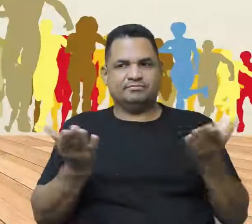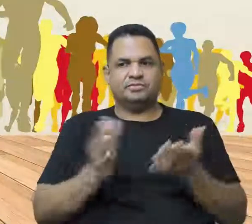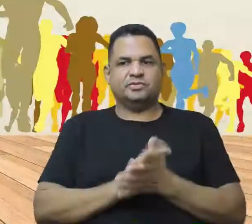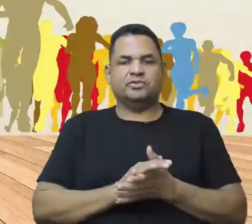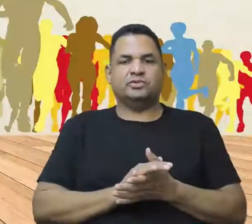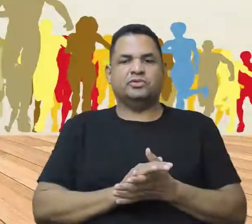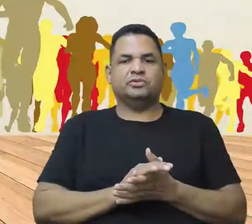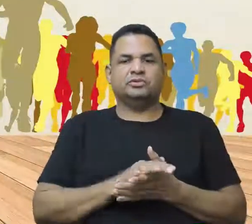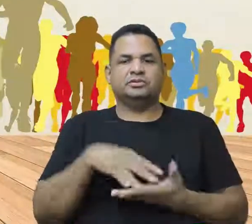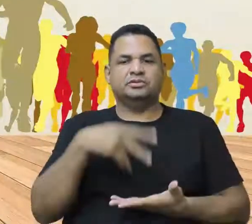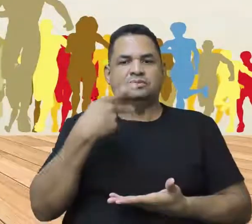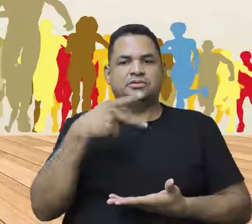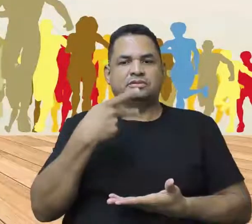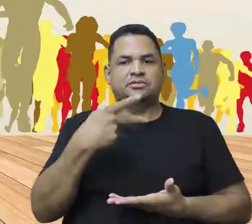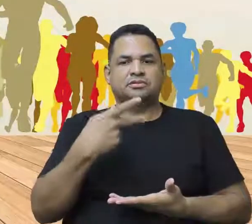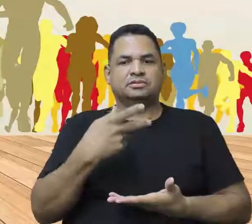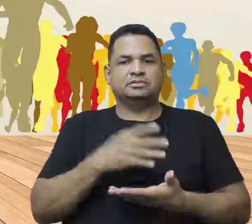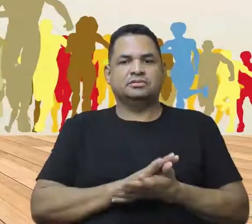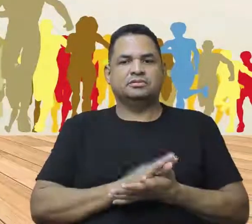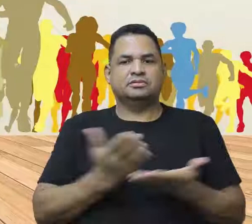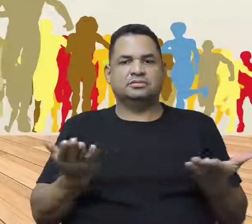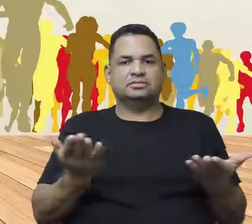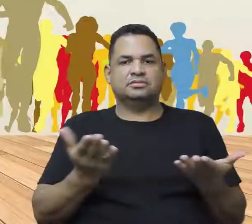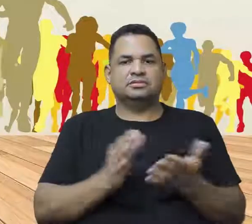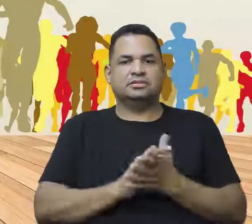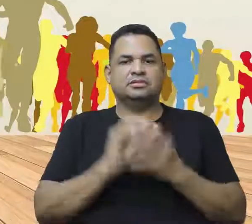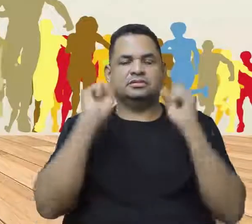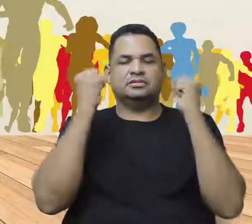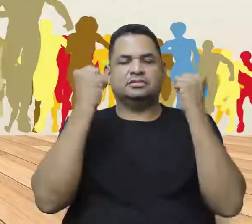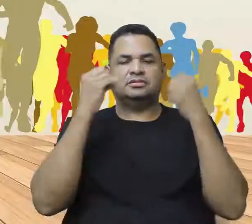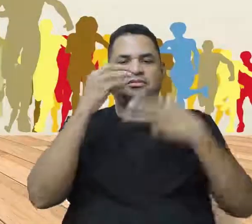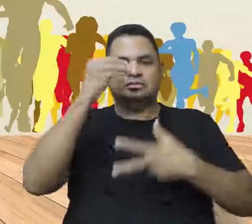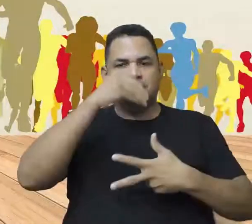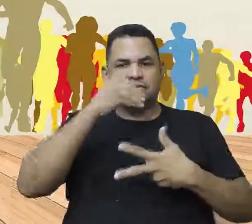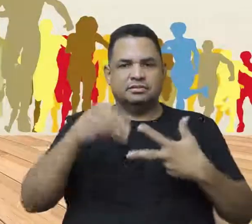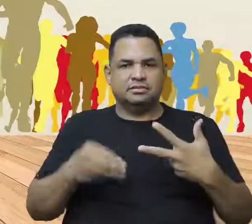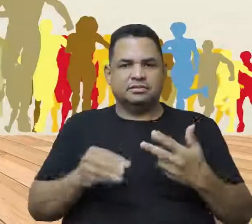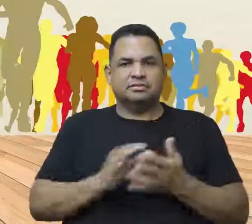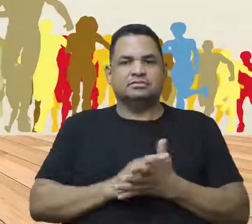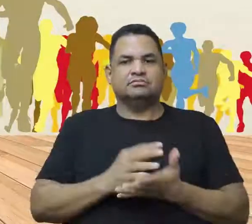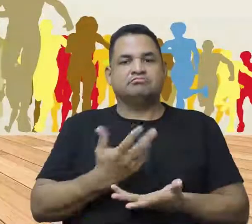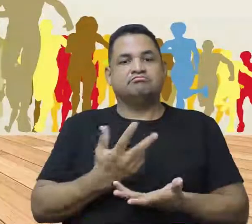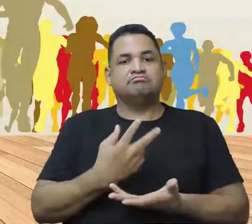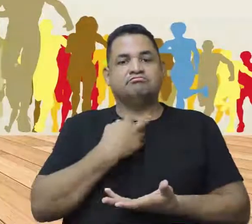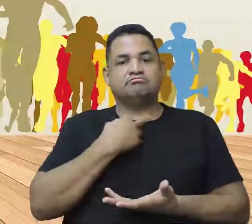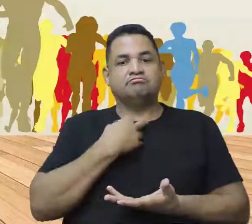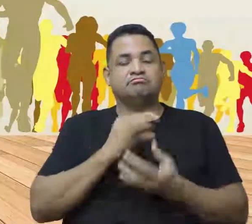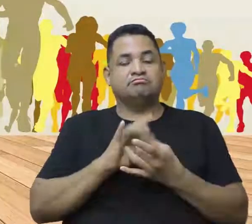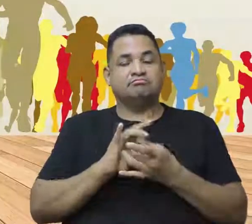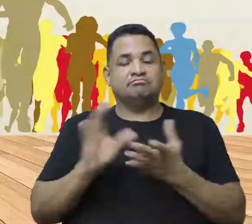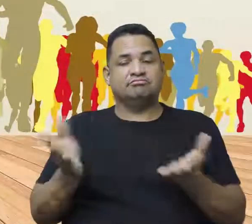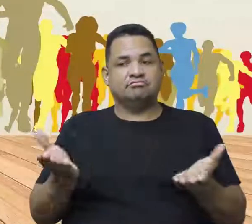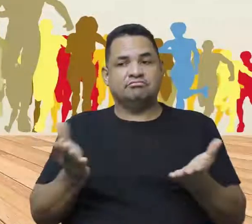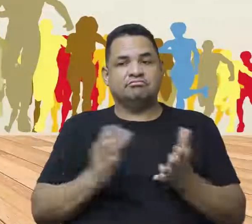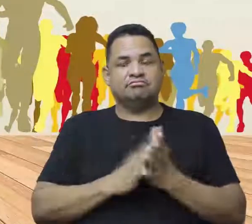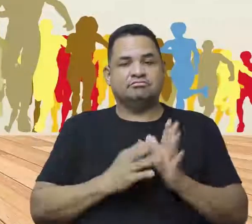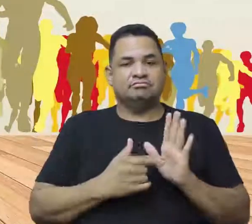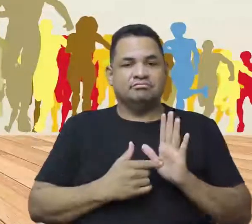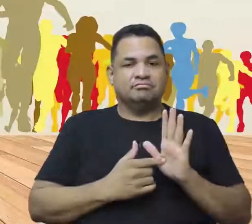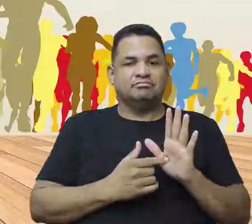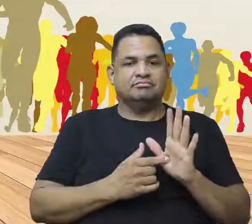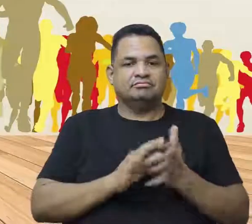hoje falando da nossa aula de Educação Física no Enem. E não poderia deixar, né, professora? Com de certeza trazer